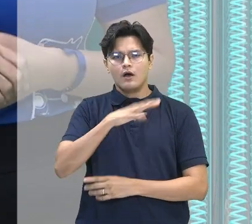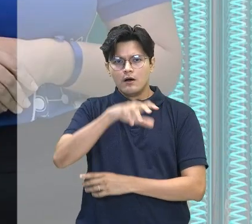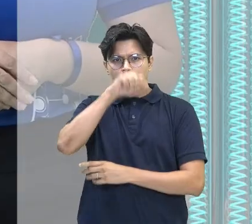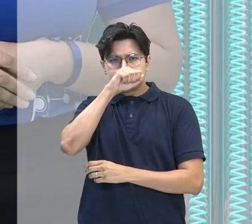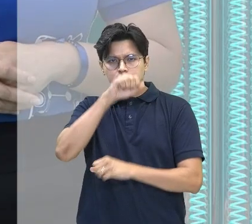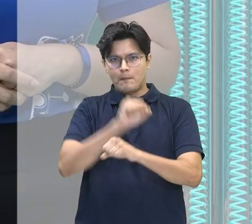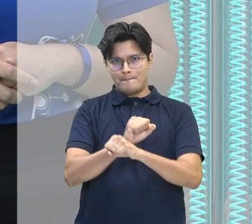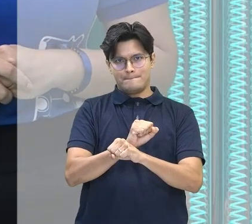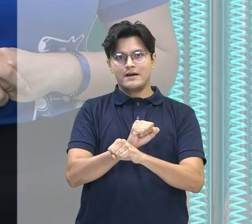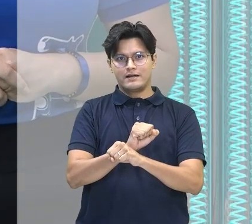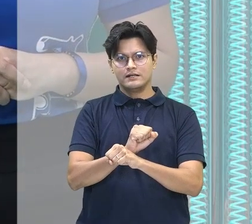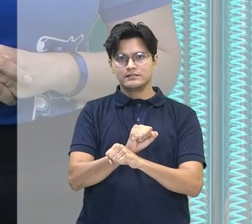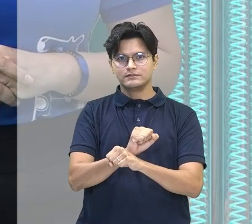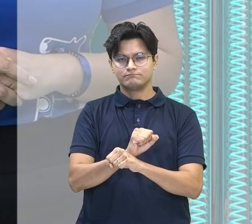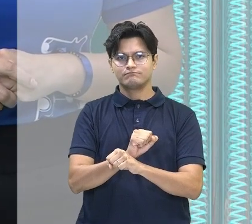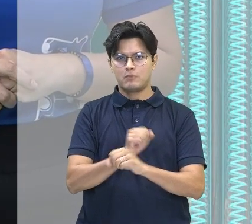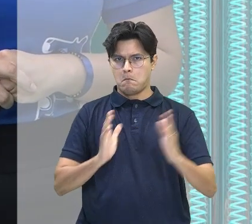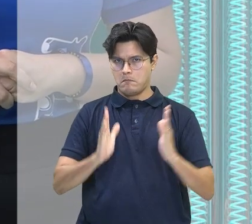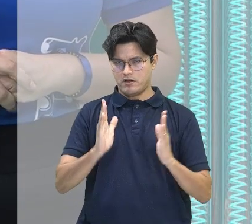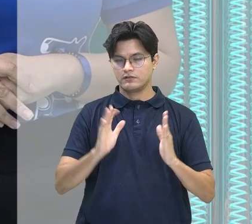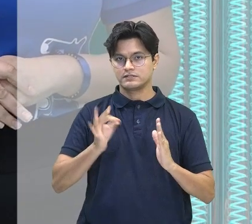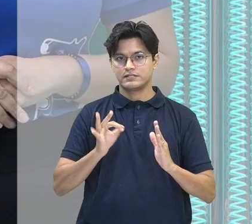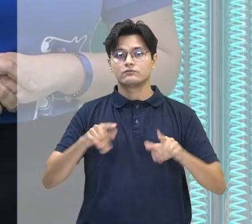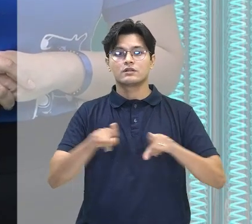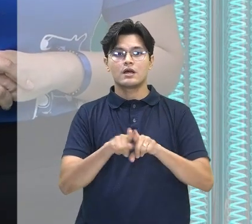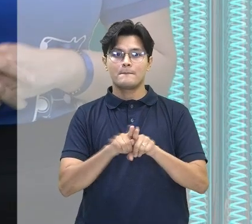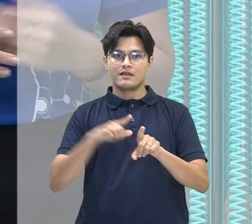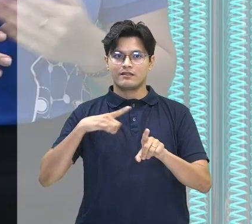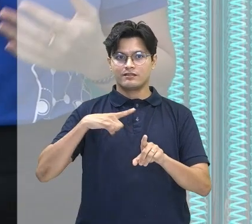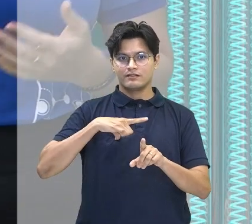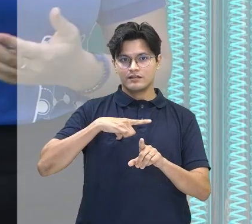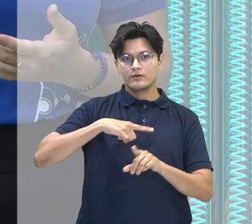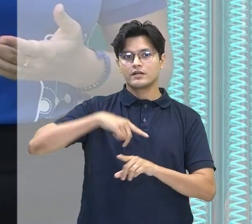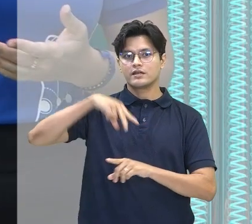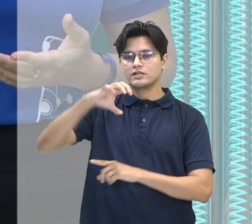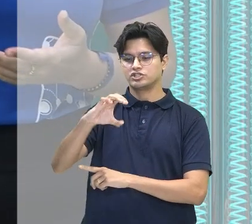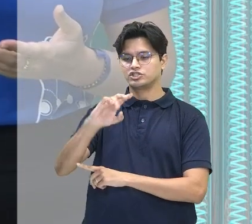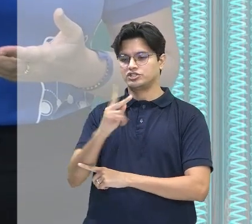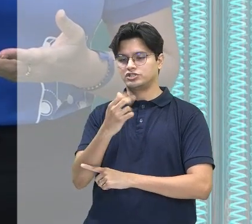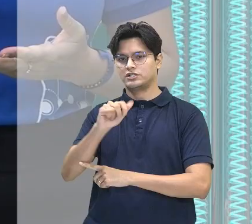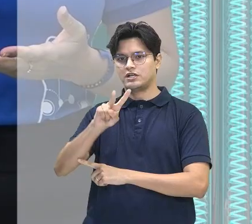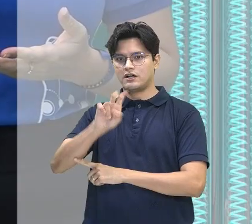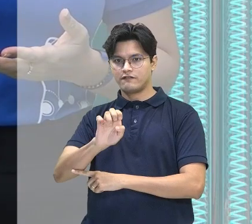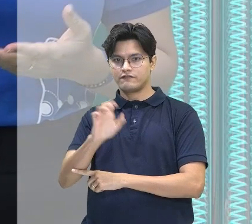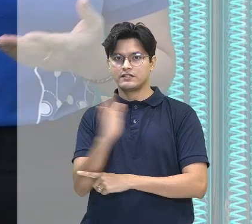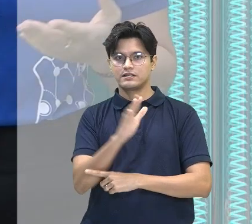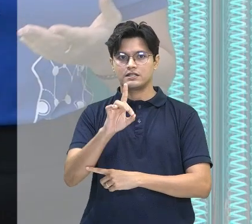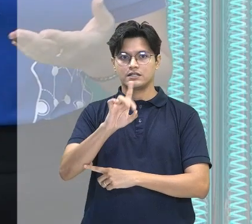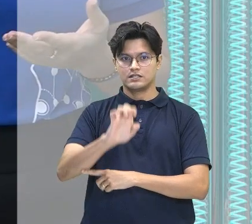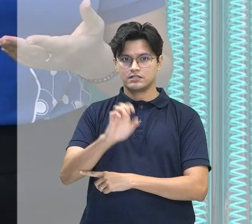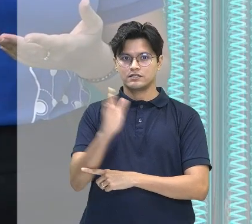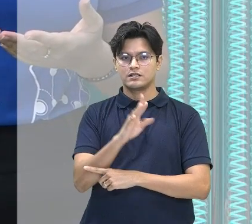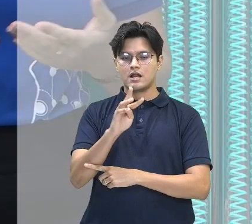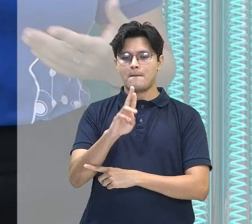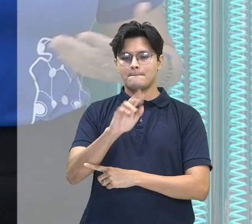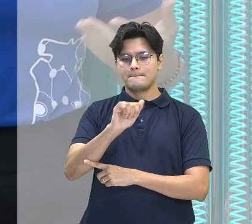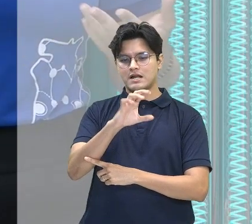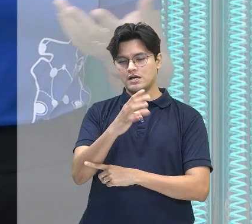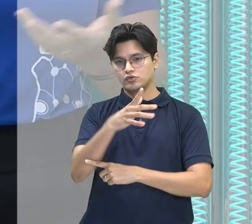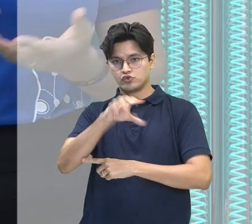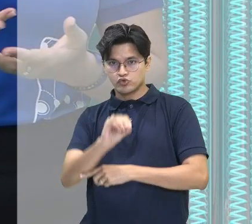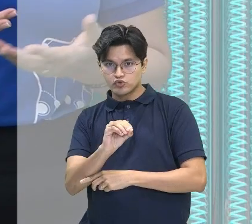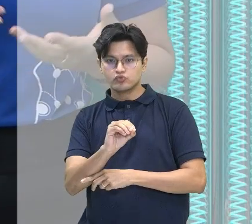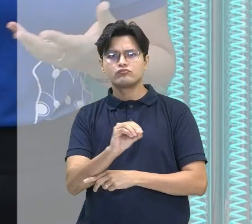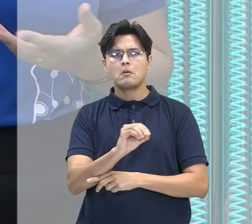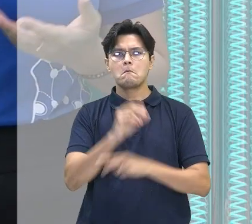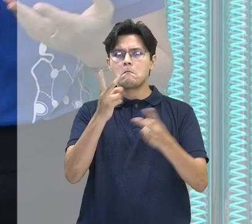tá bom? Temos também a chave de braço, que também vai fazer a imobilização do atleta, e percebo